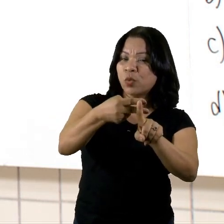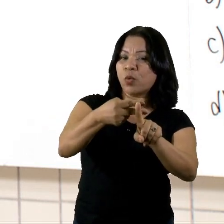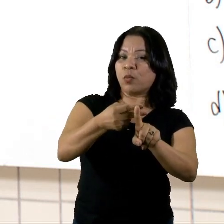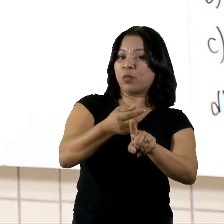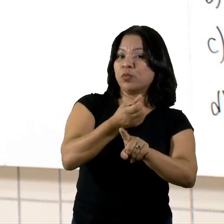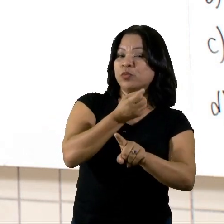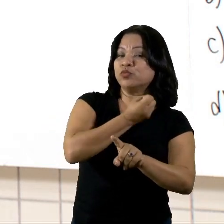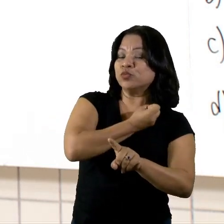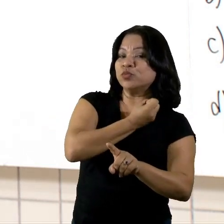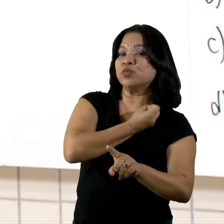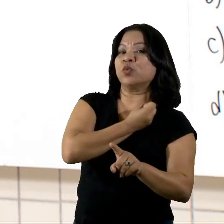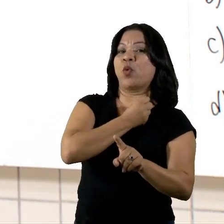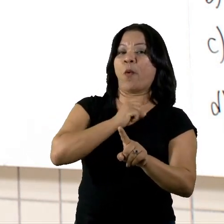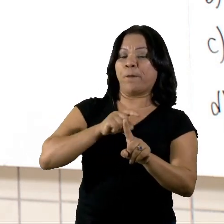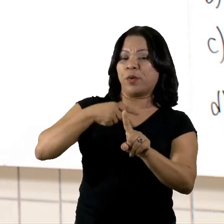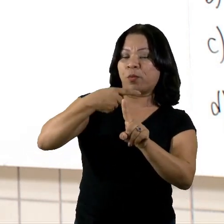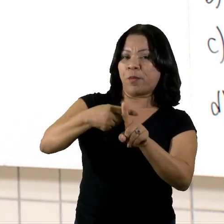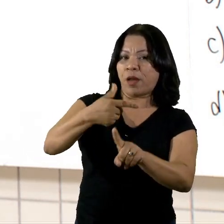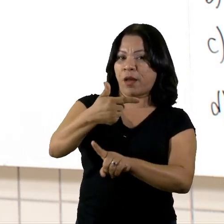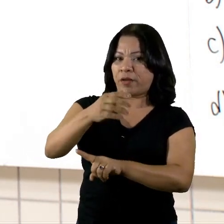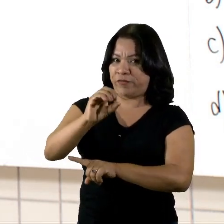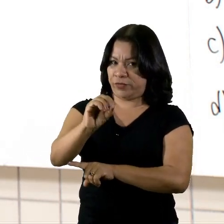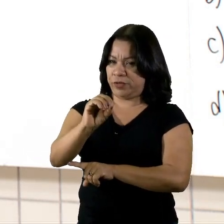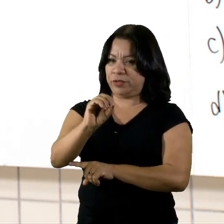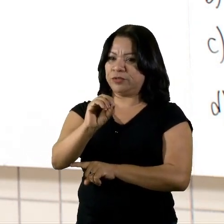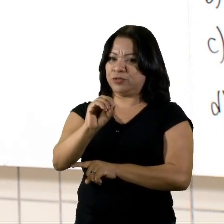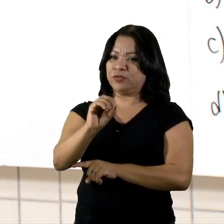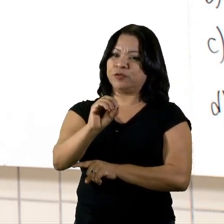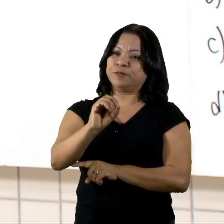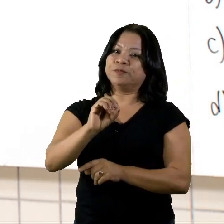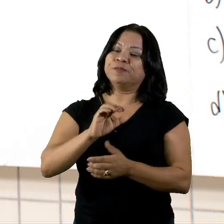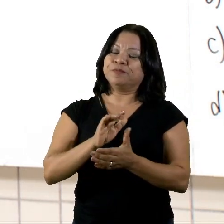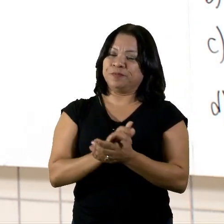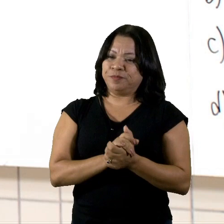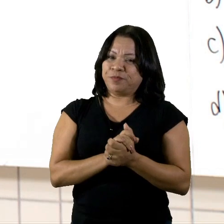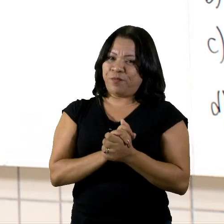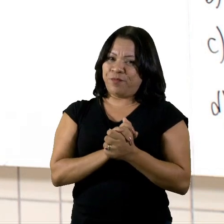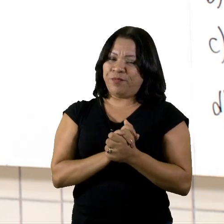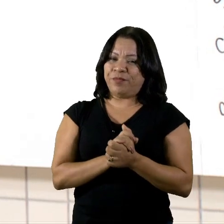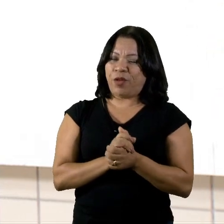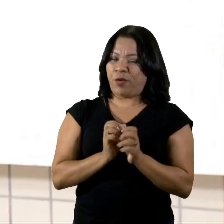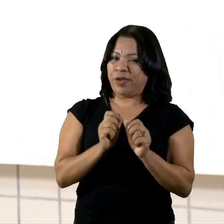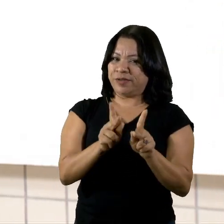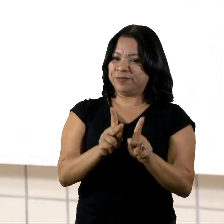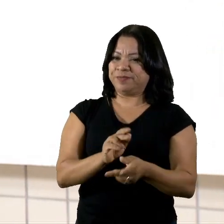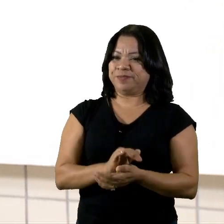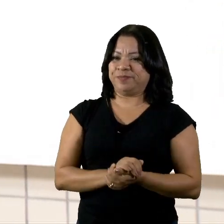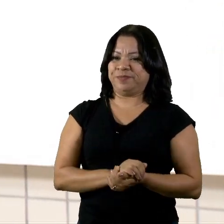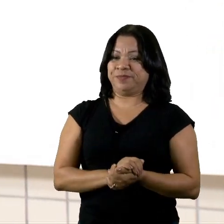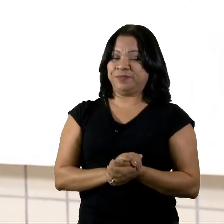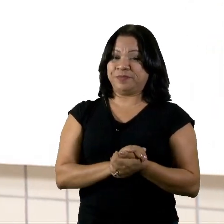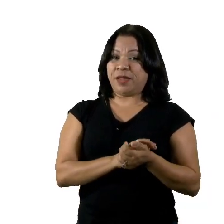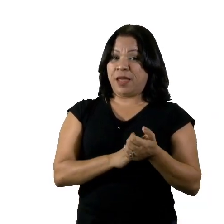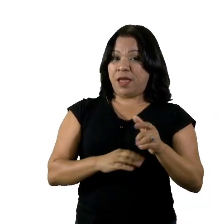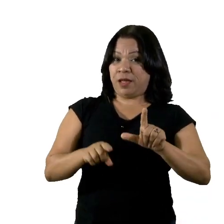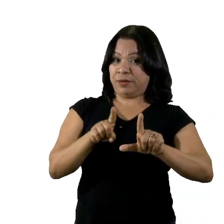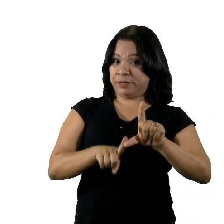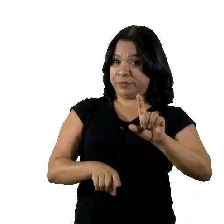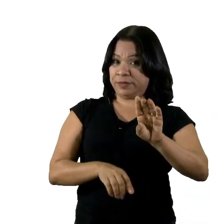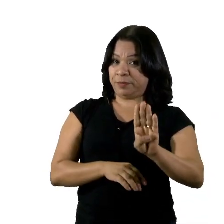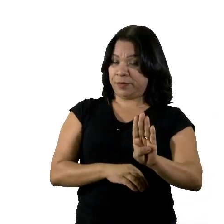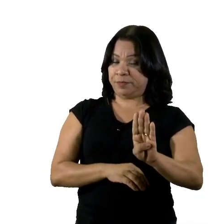Então, o número que eu não sei qual é o M, 2 vezes M mais 20, ok? Letra B.